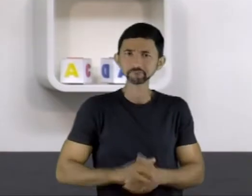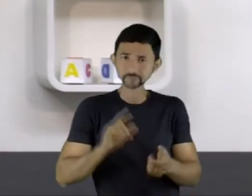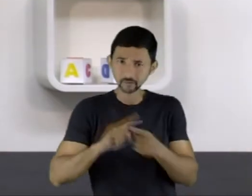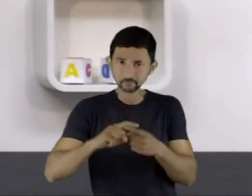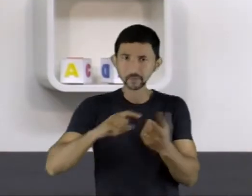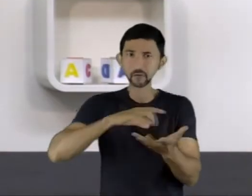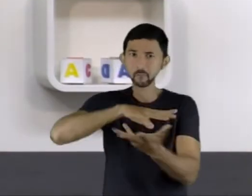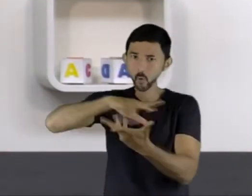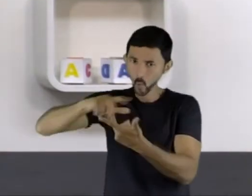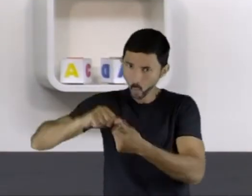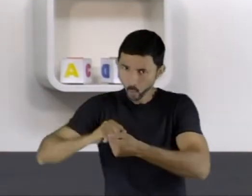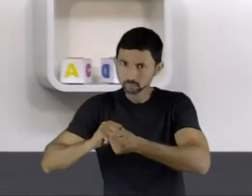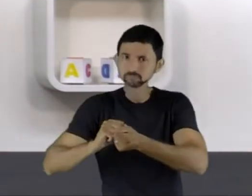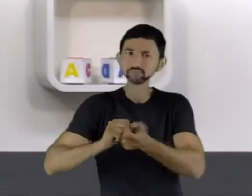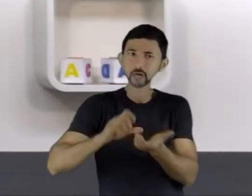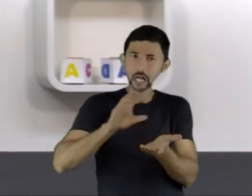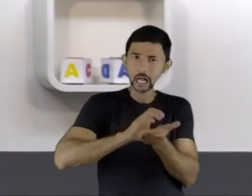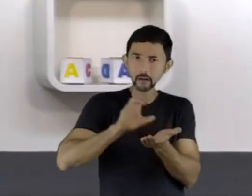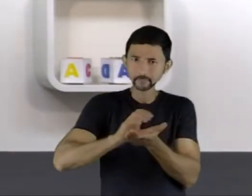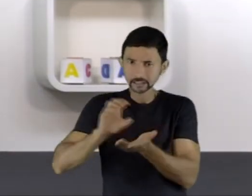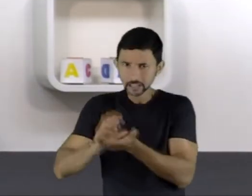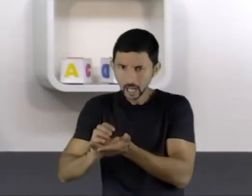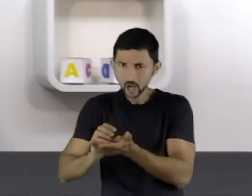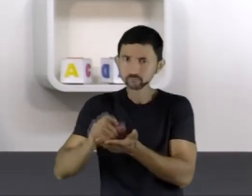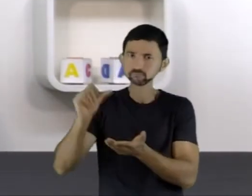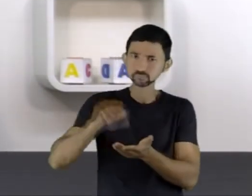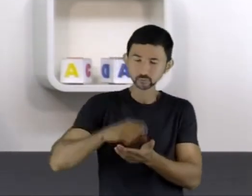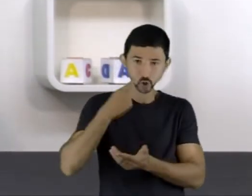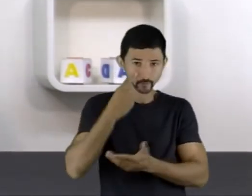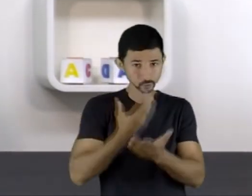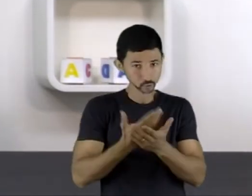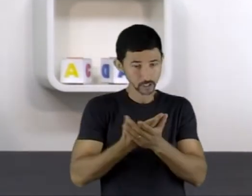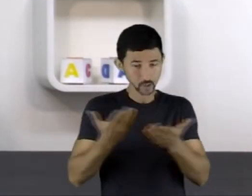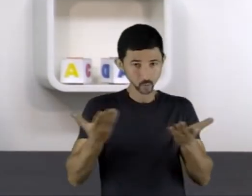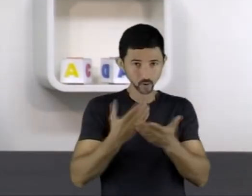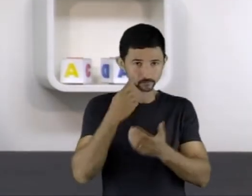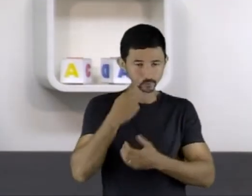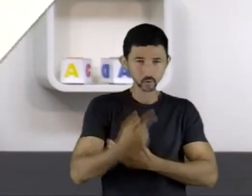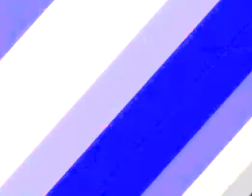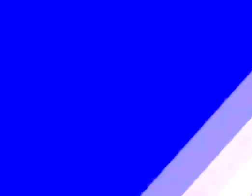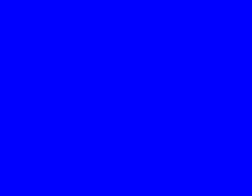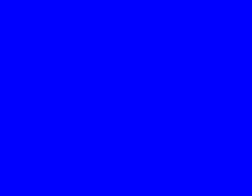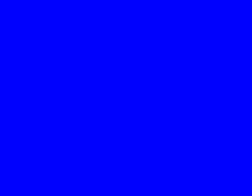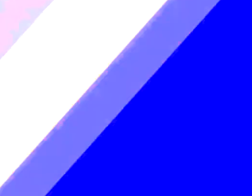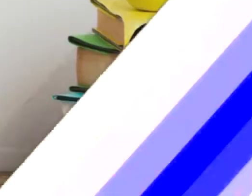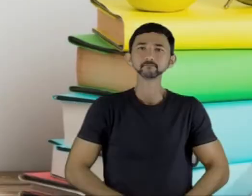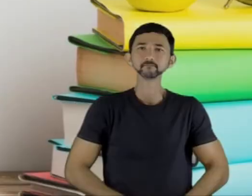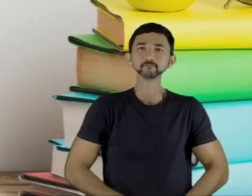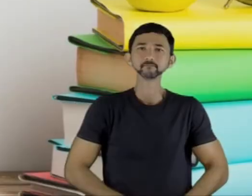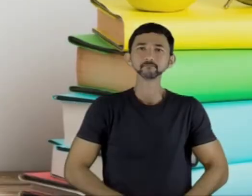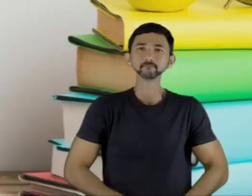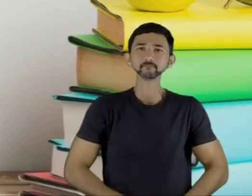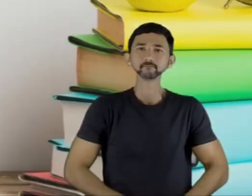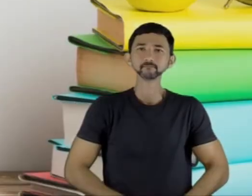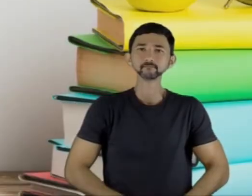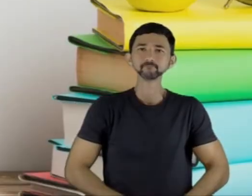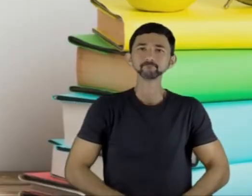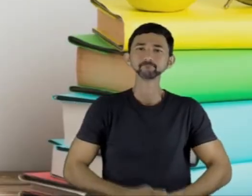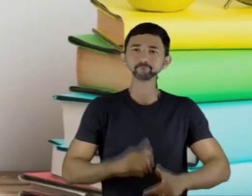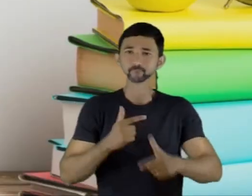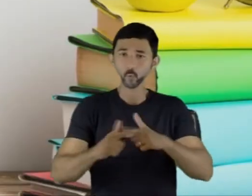capitalista foram enormes. Então a gente vai ver isso agora, tá bom? Vamos aqui. A crise